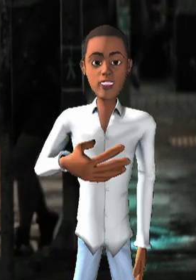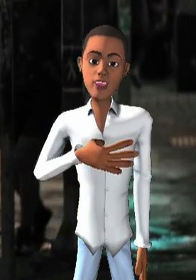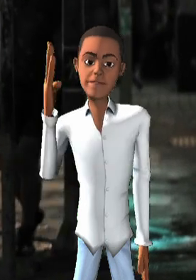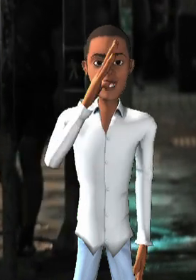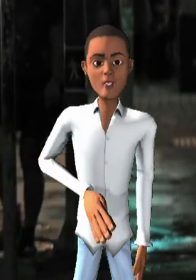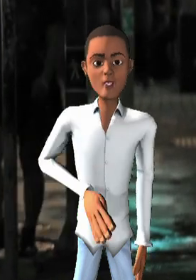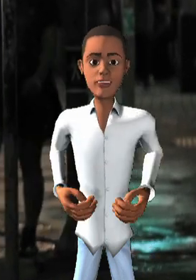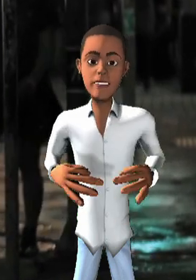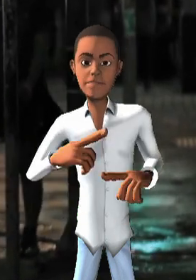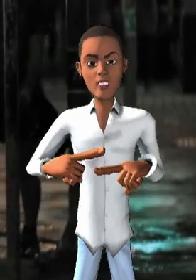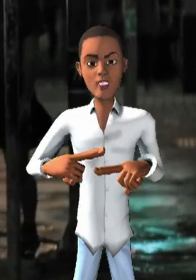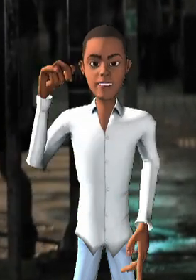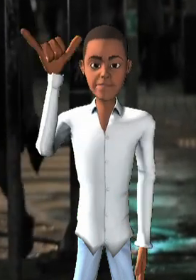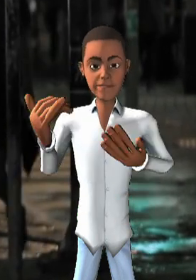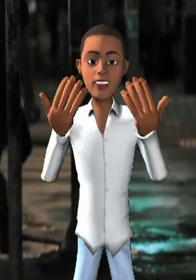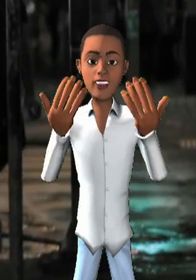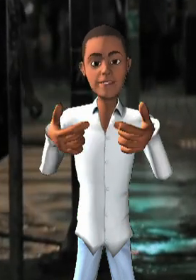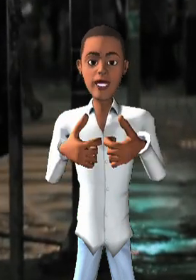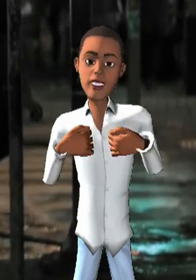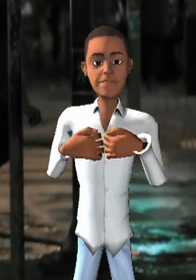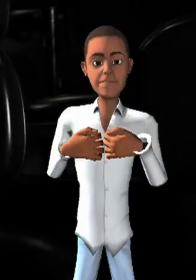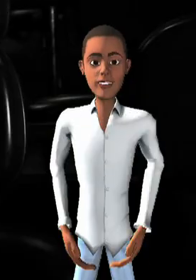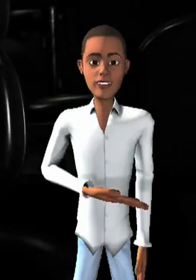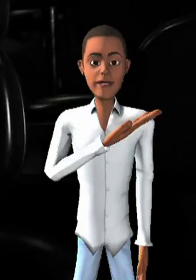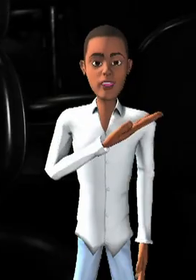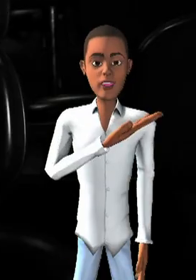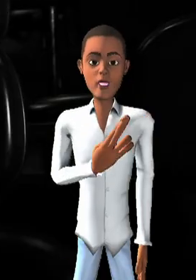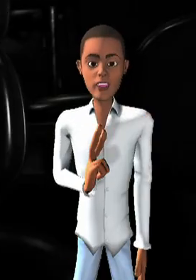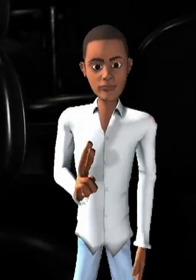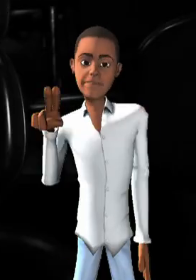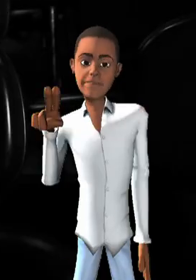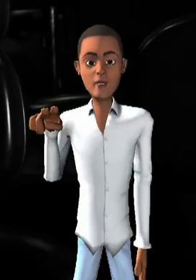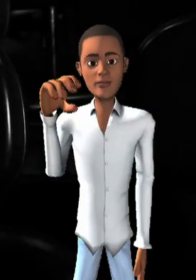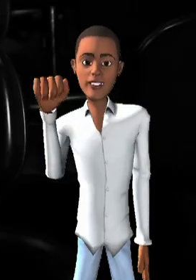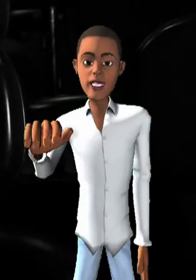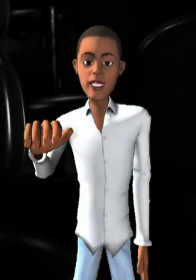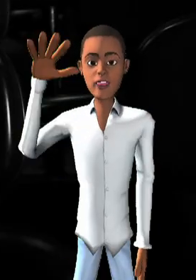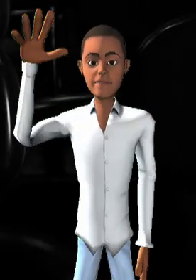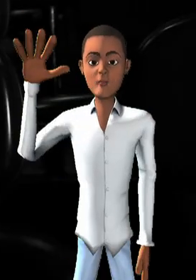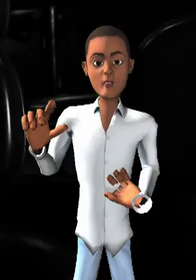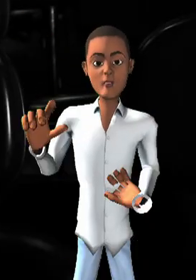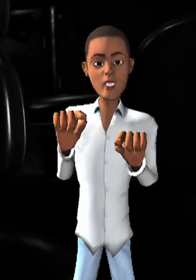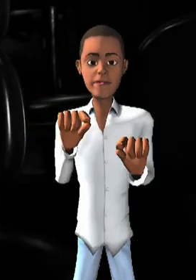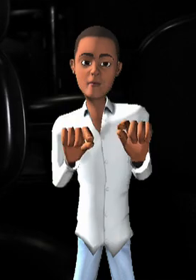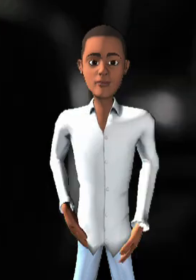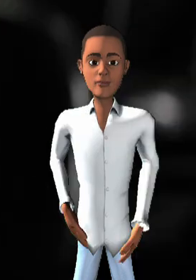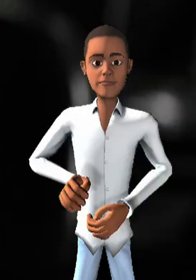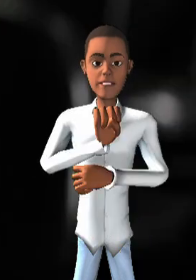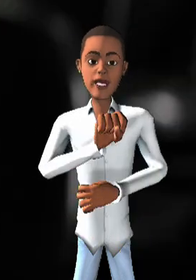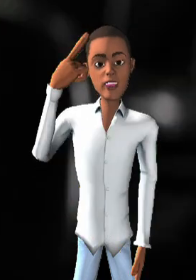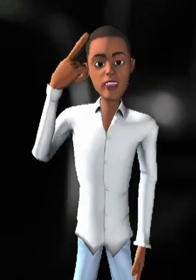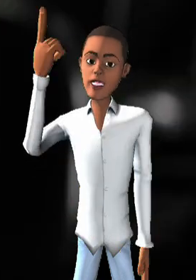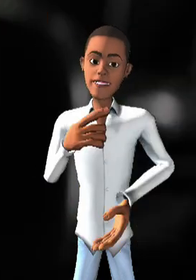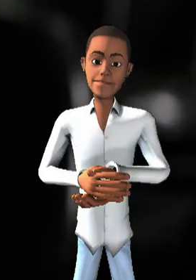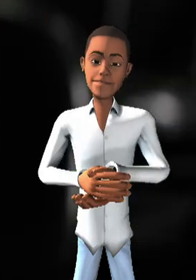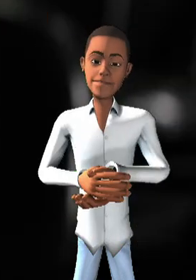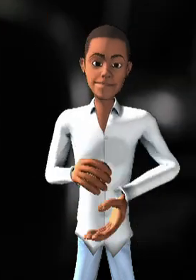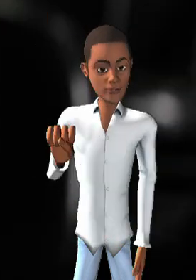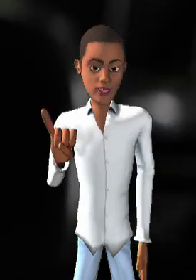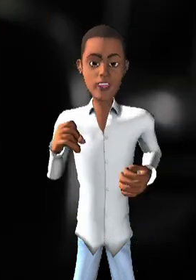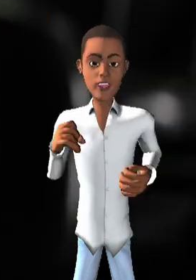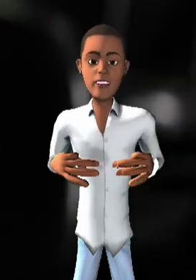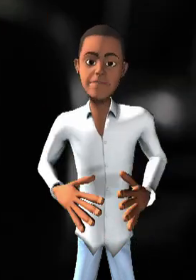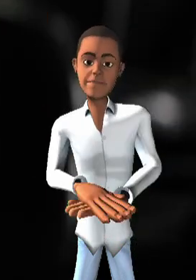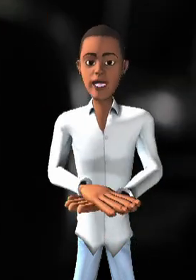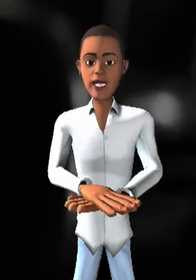ia passar por isso. E eu expliquei pra ele a minha situação. Ele é verdade. Nossa, eu nunca pensaria nisso, é verdade. E aí, se você pensar bem, se eu